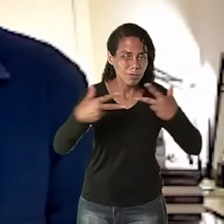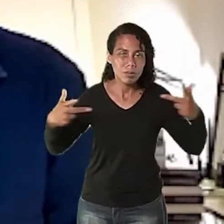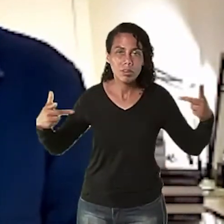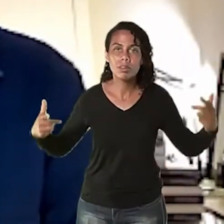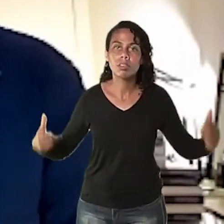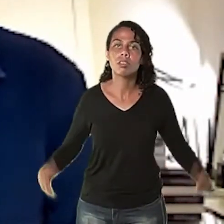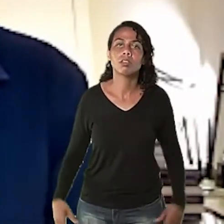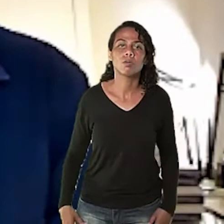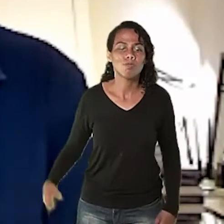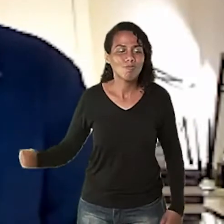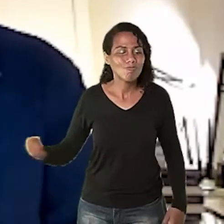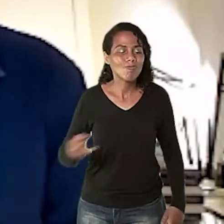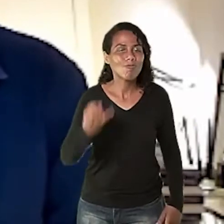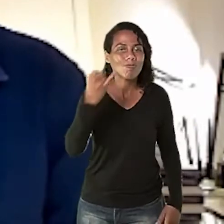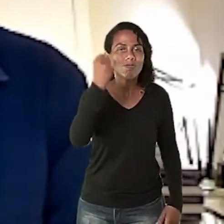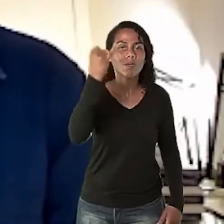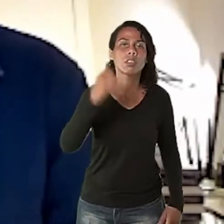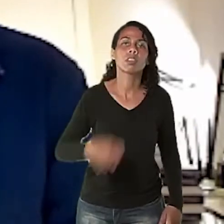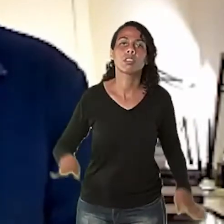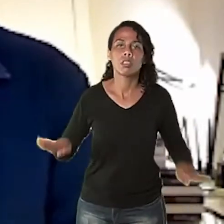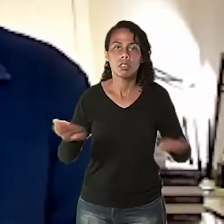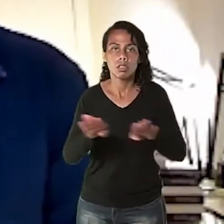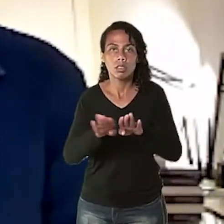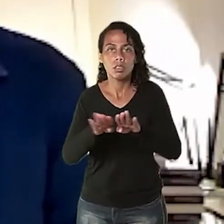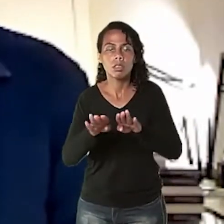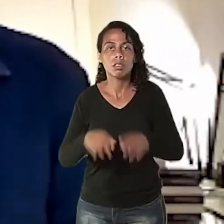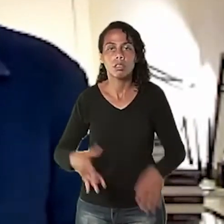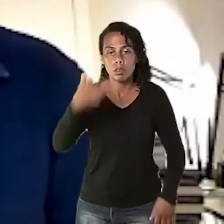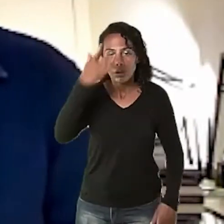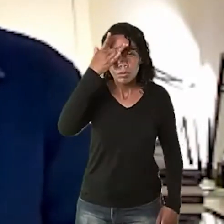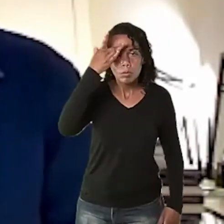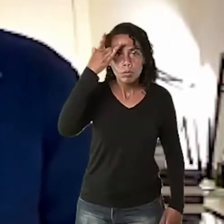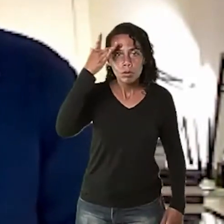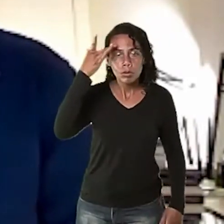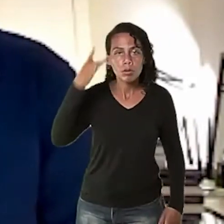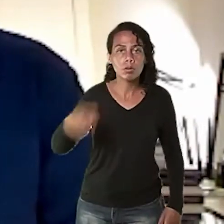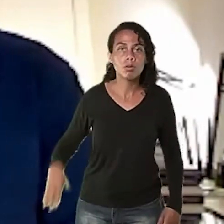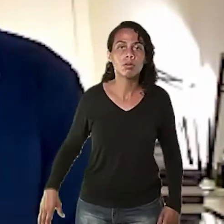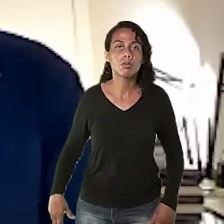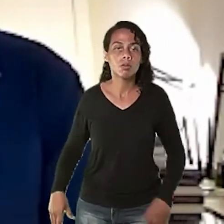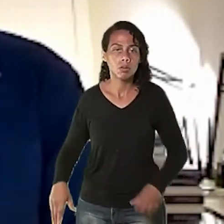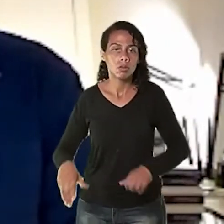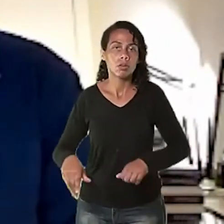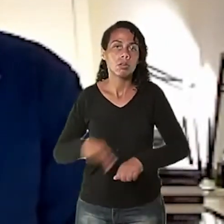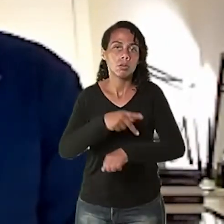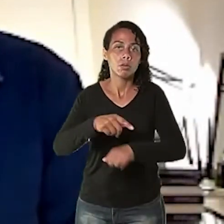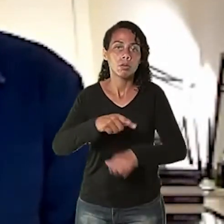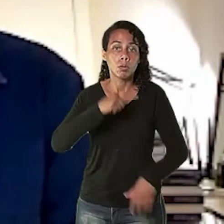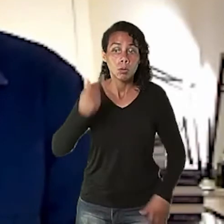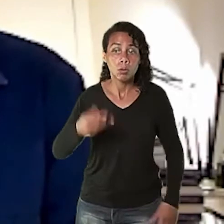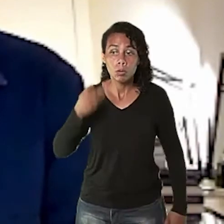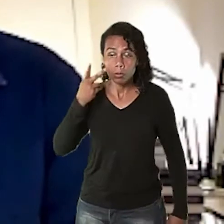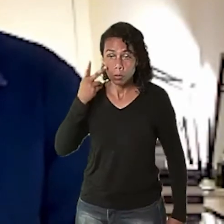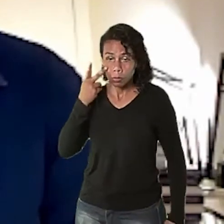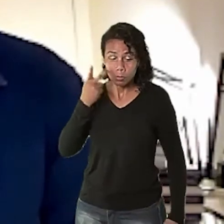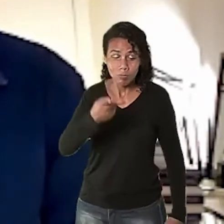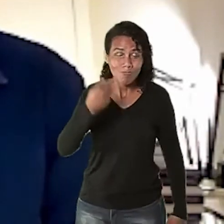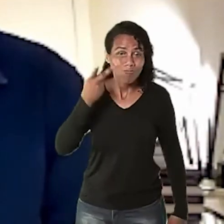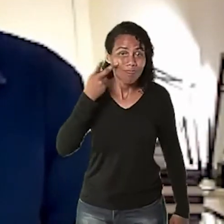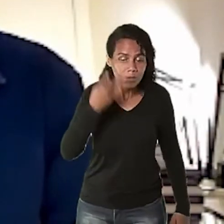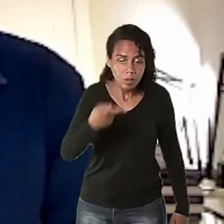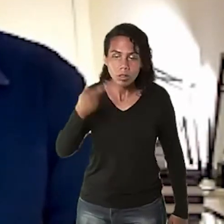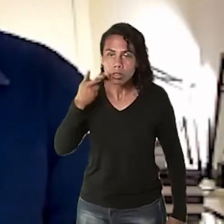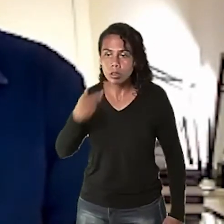para o Bom Retiro, você entra nos restaurantes, todo mundo está falando coreano, e você vira uma esquina e tá. São Paulo tem essa capacidade de ser uma cidade